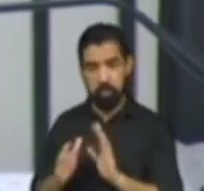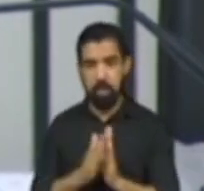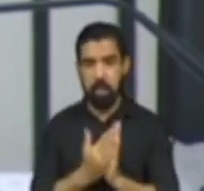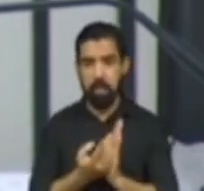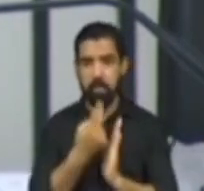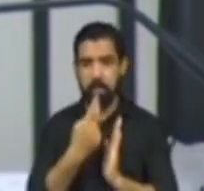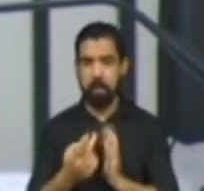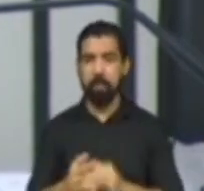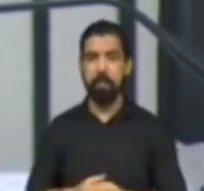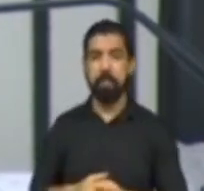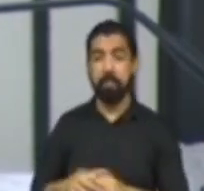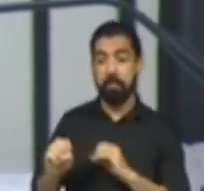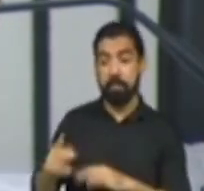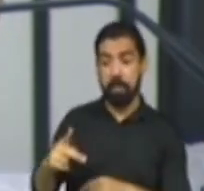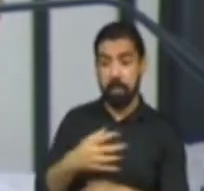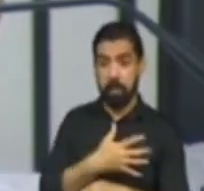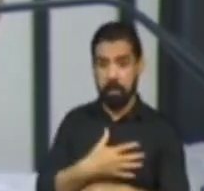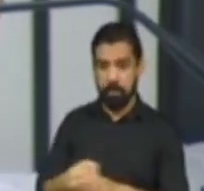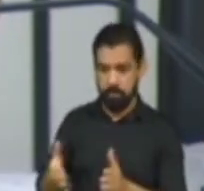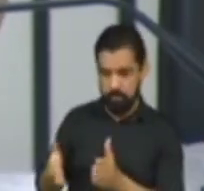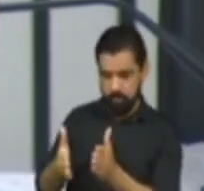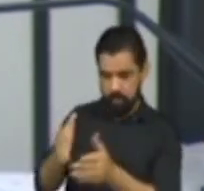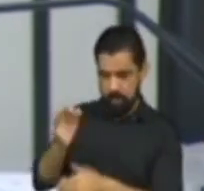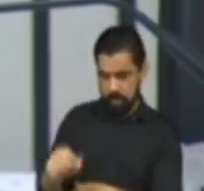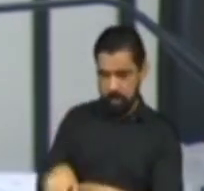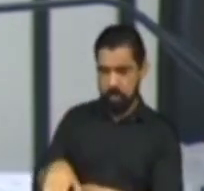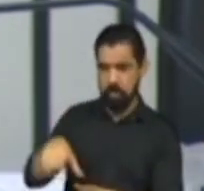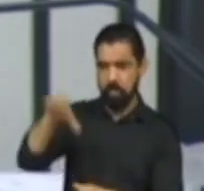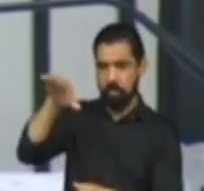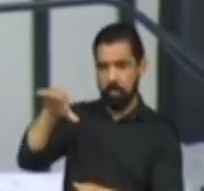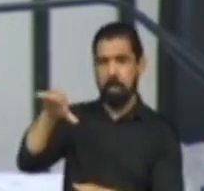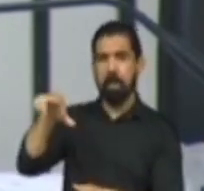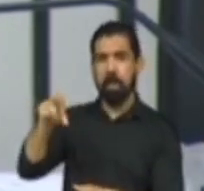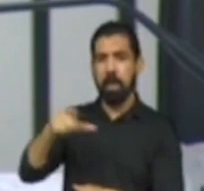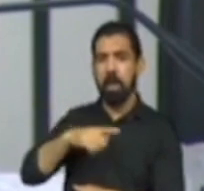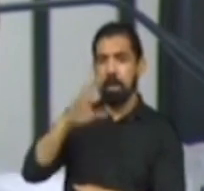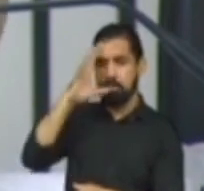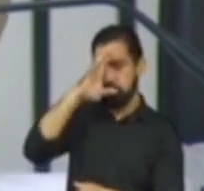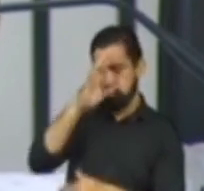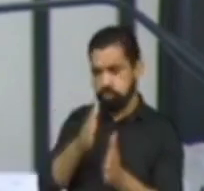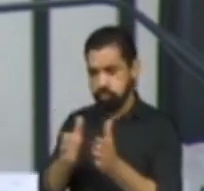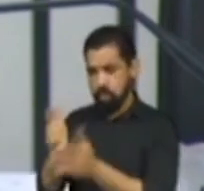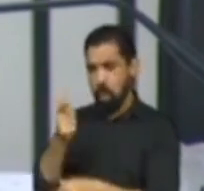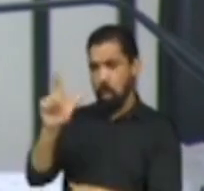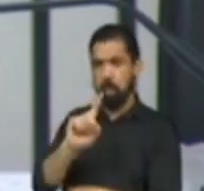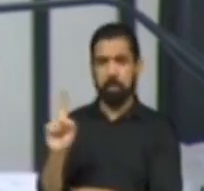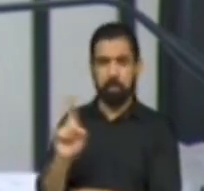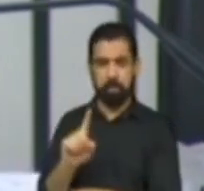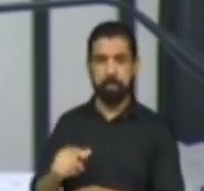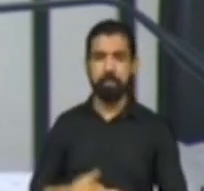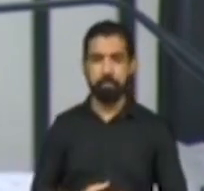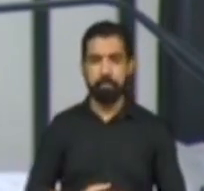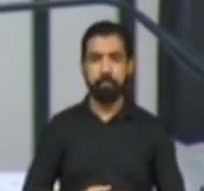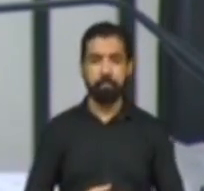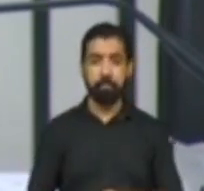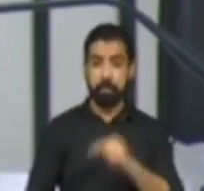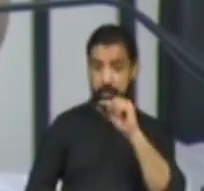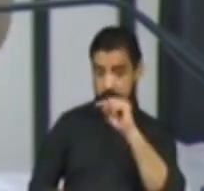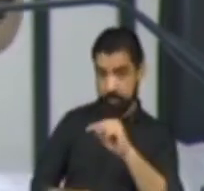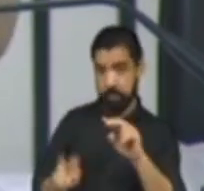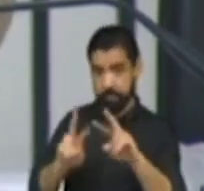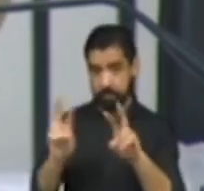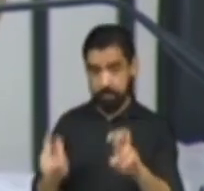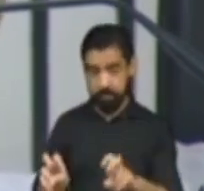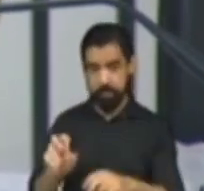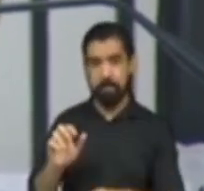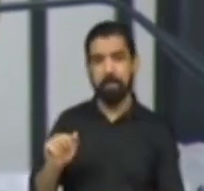teu filho no caminho que ele deve andar, que ainda quando for grande, ele não vai se desviar dele. E baseado nisso, no que o